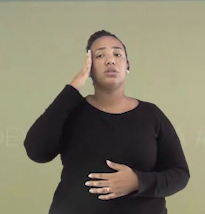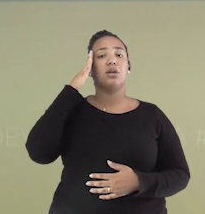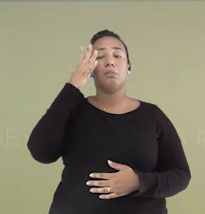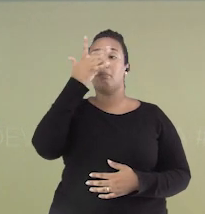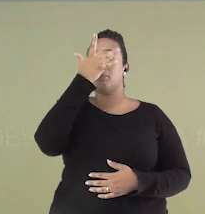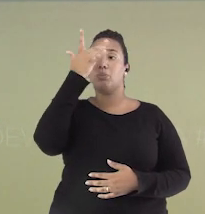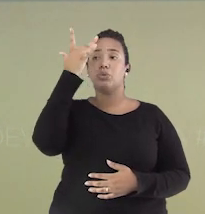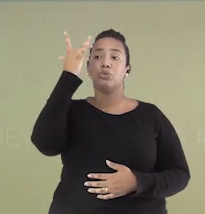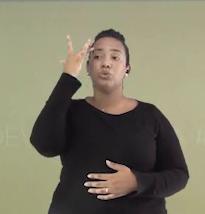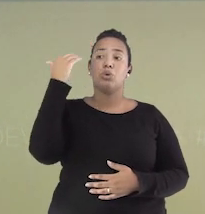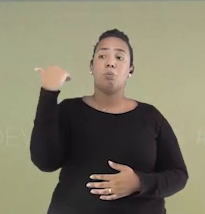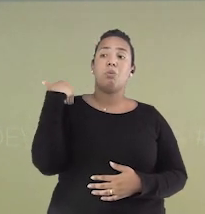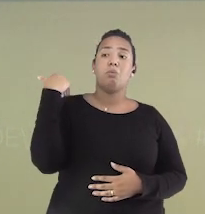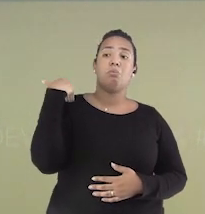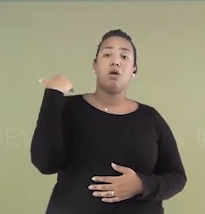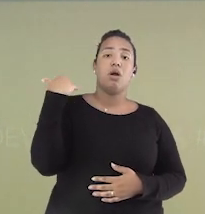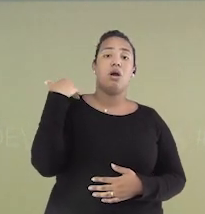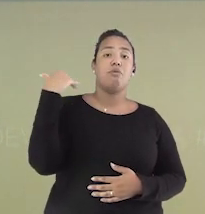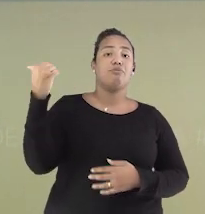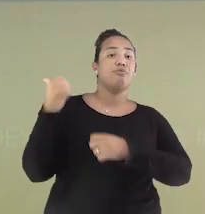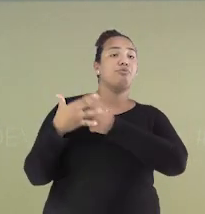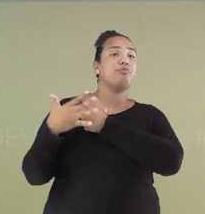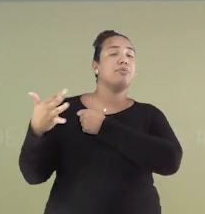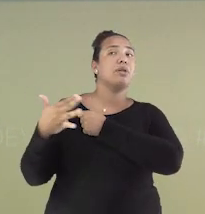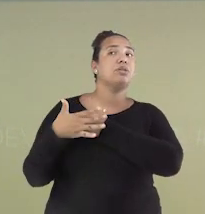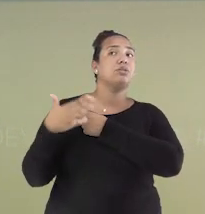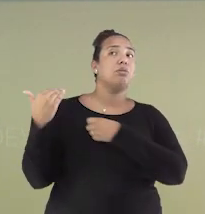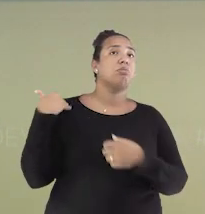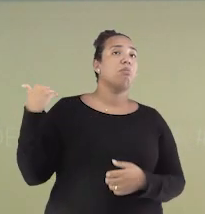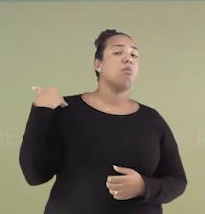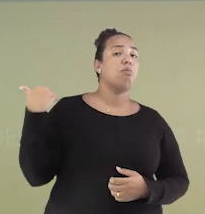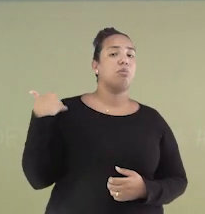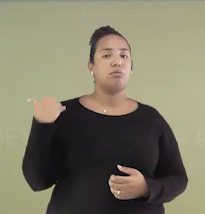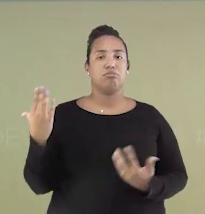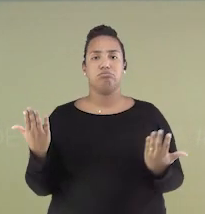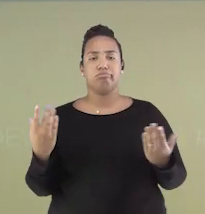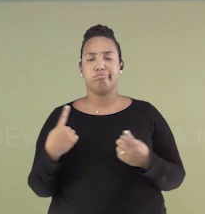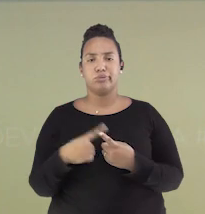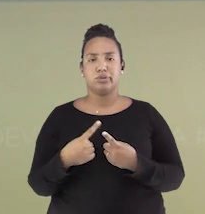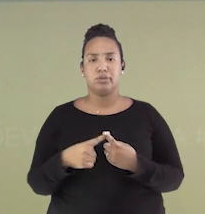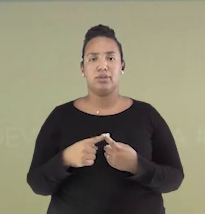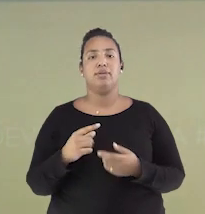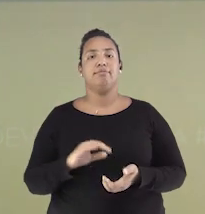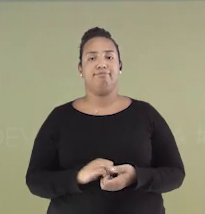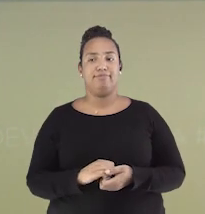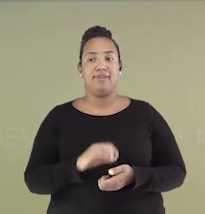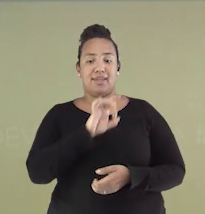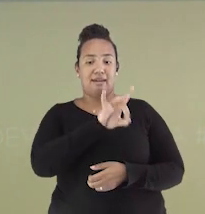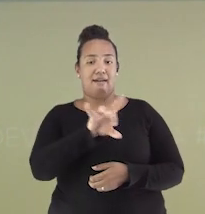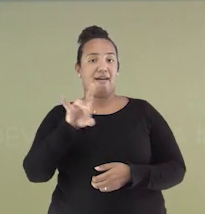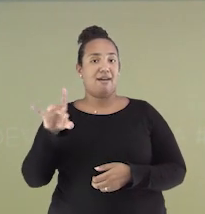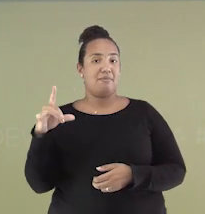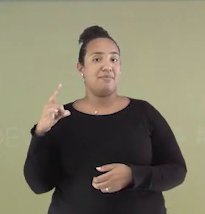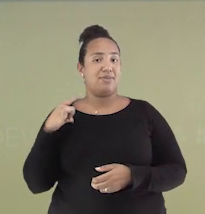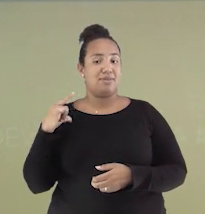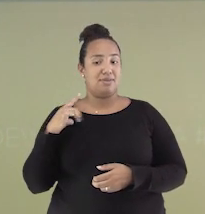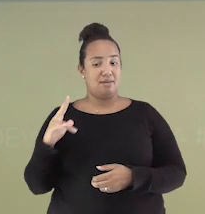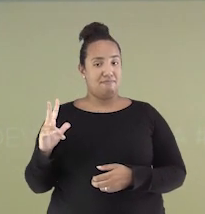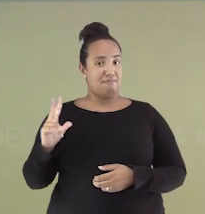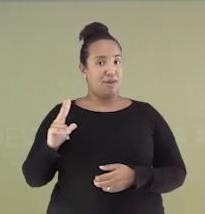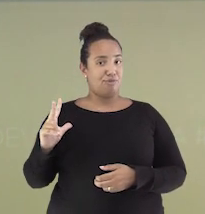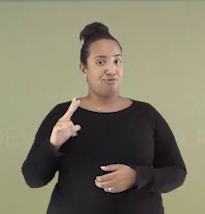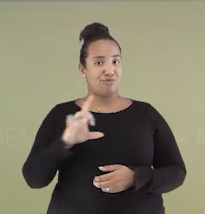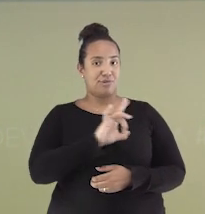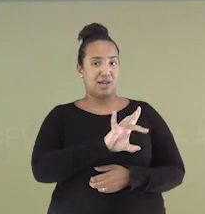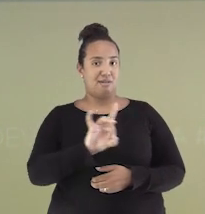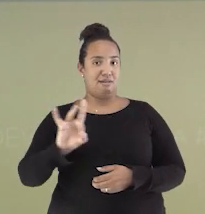exatamente quem tá te chamando mesmo sem você olhar é porque você conhece o timbre da voz de cada